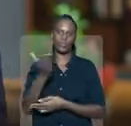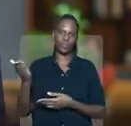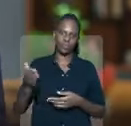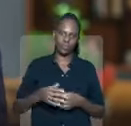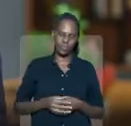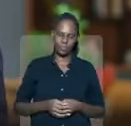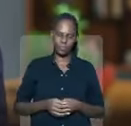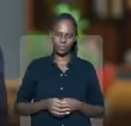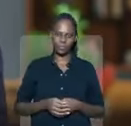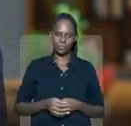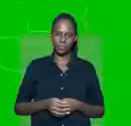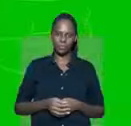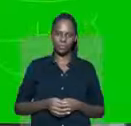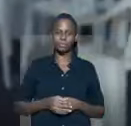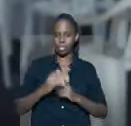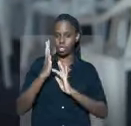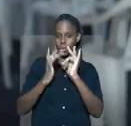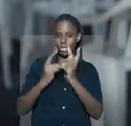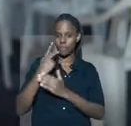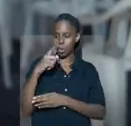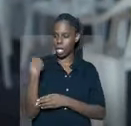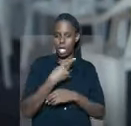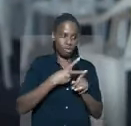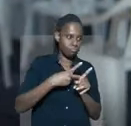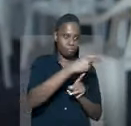livros nas mãos do povo brasileiro. Não foi com